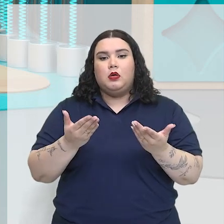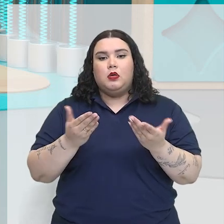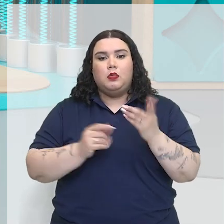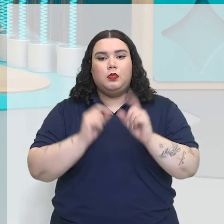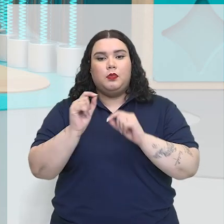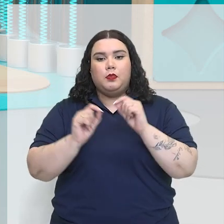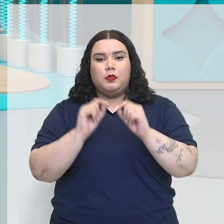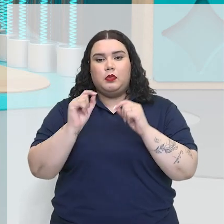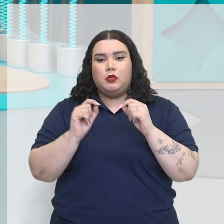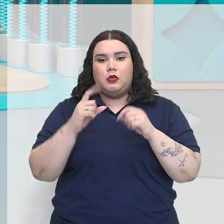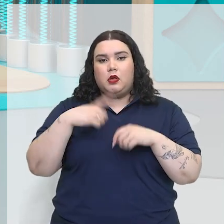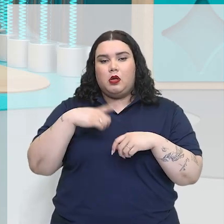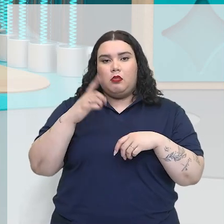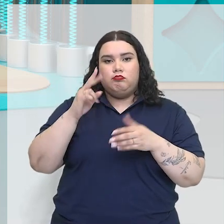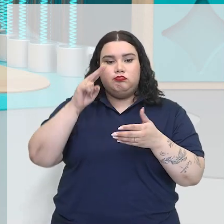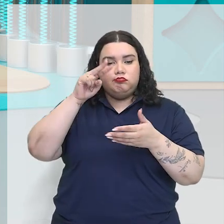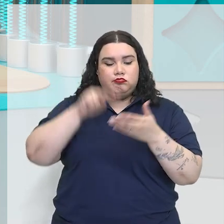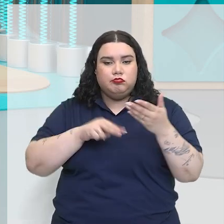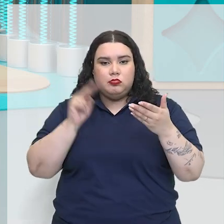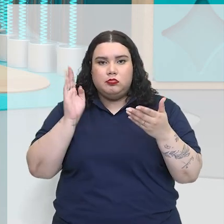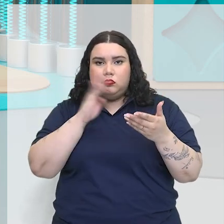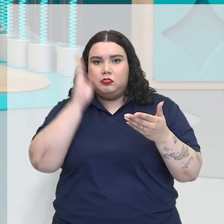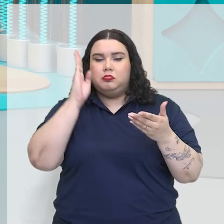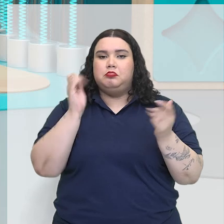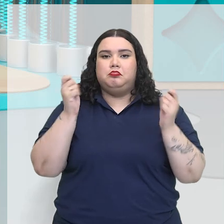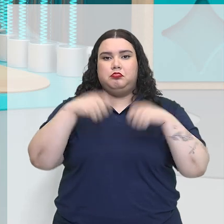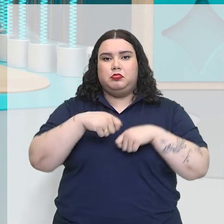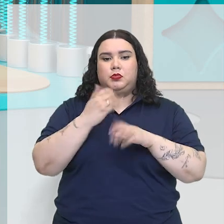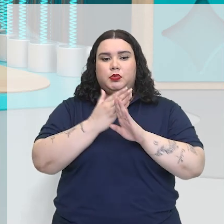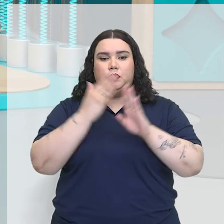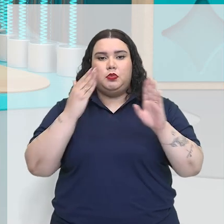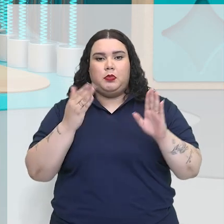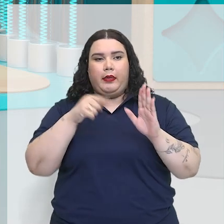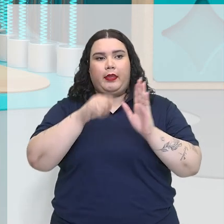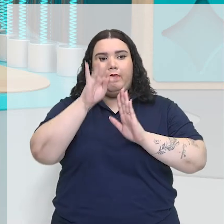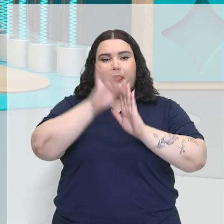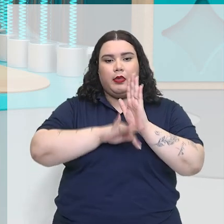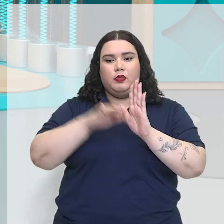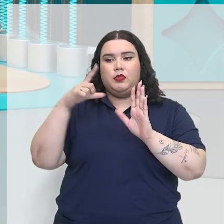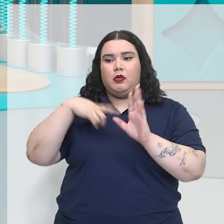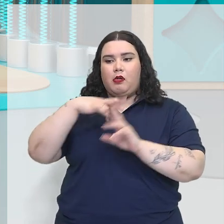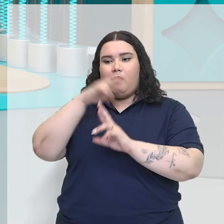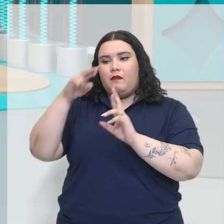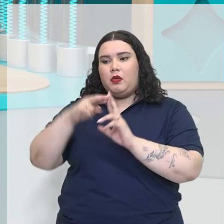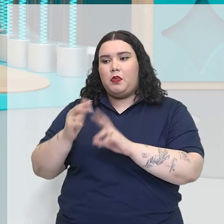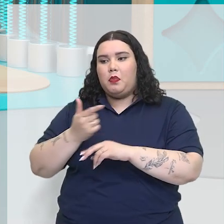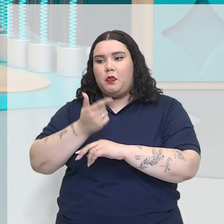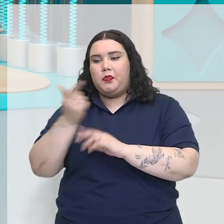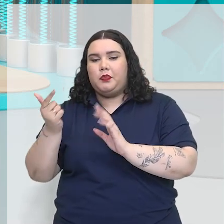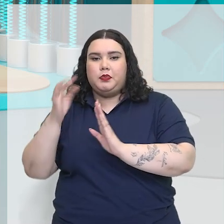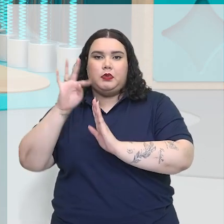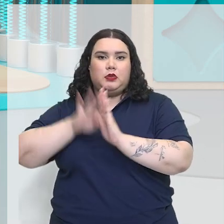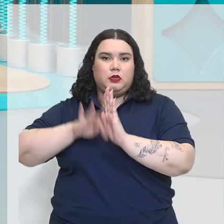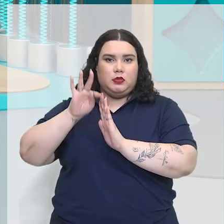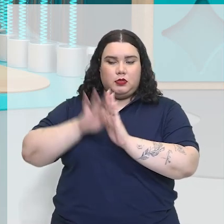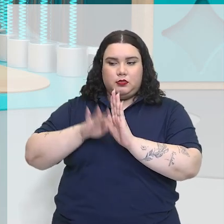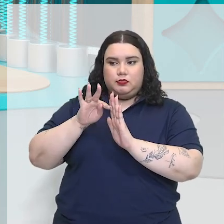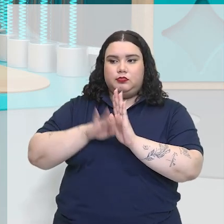de imediato a gente consegue identificar o texto original. Mas a que texto está se fazendo